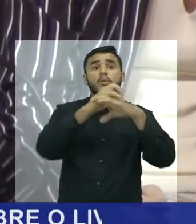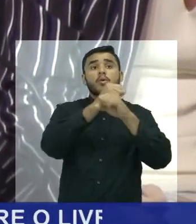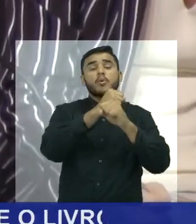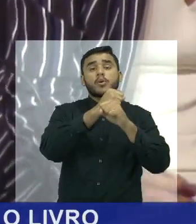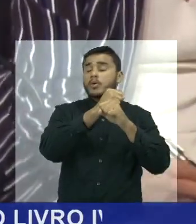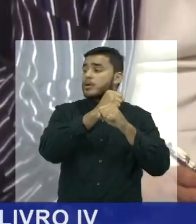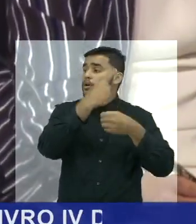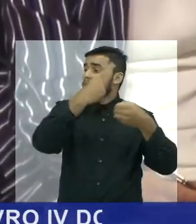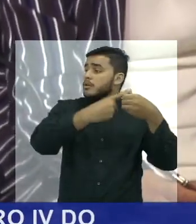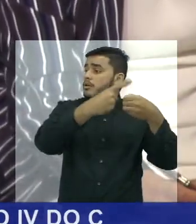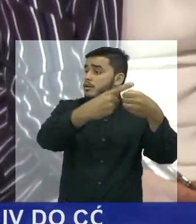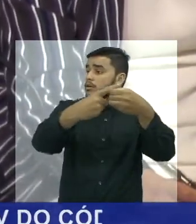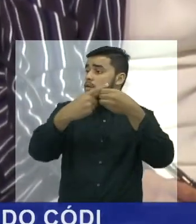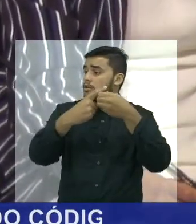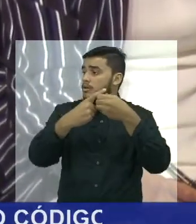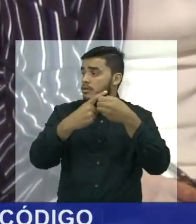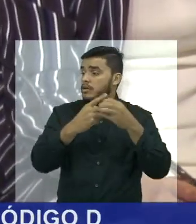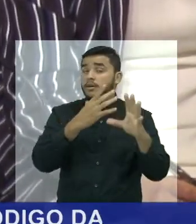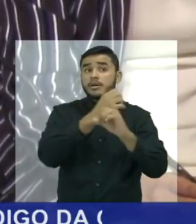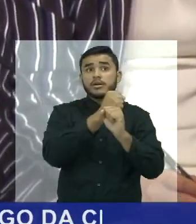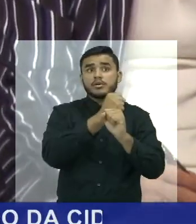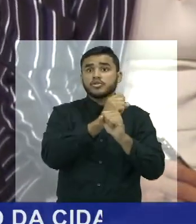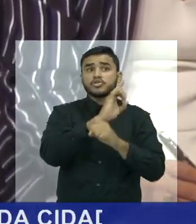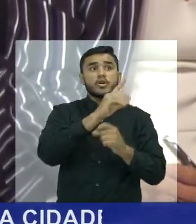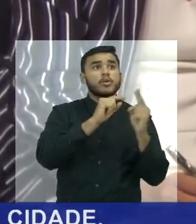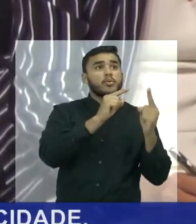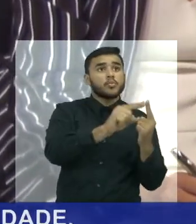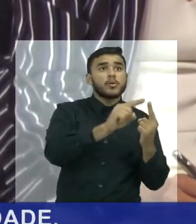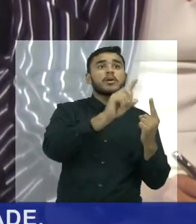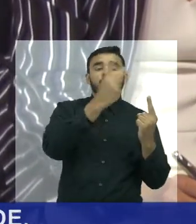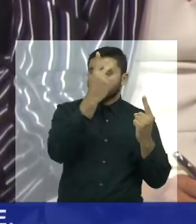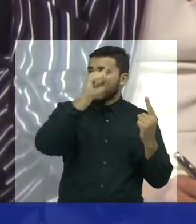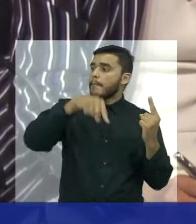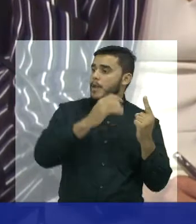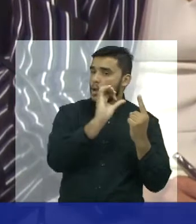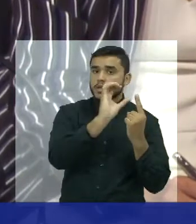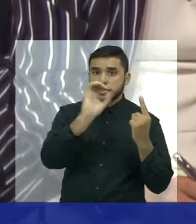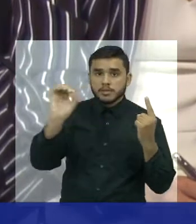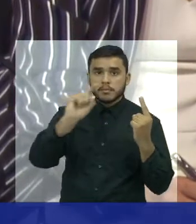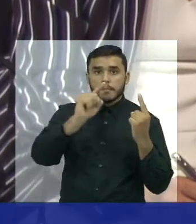né? Mas vamos construindo o nosso caminho.